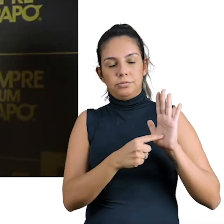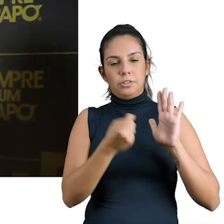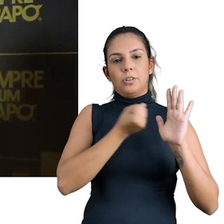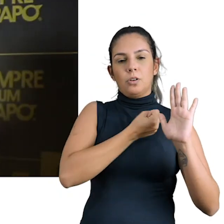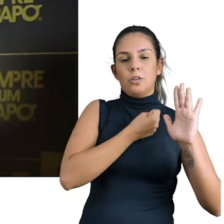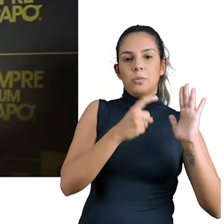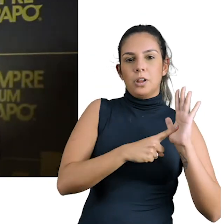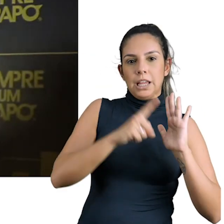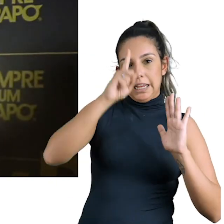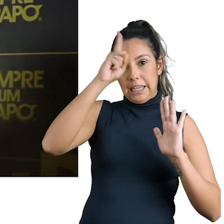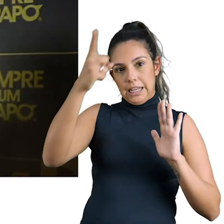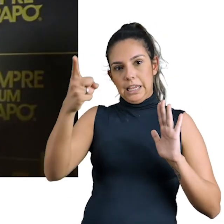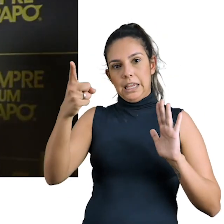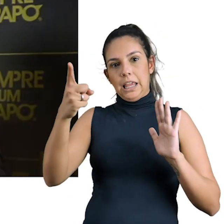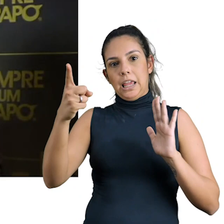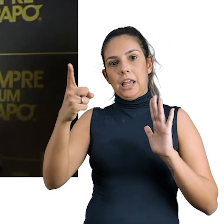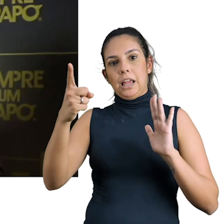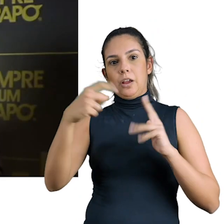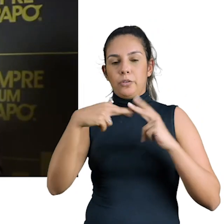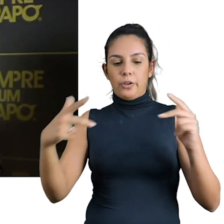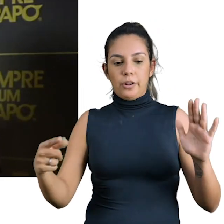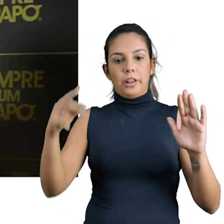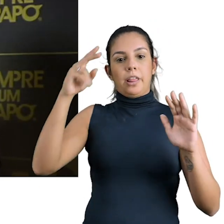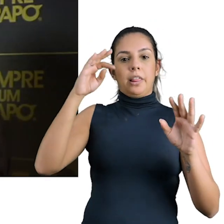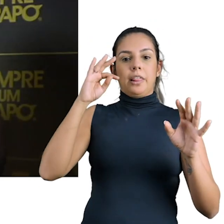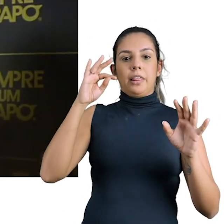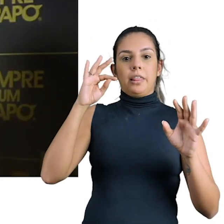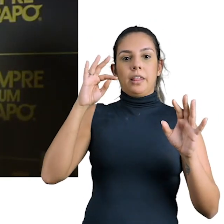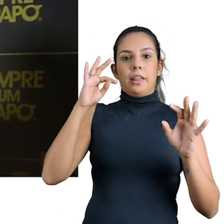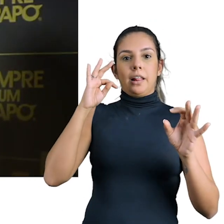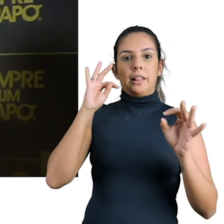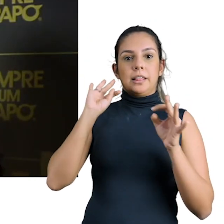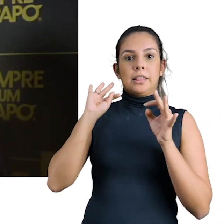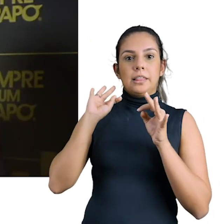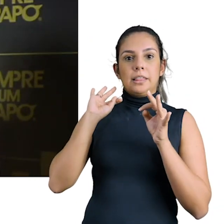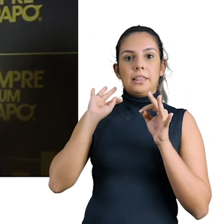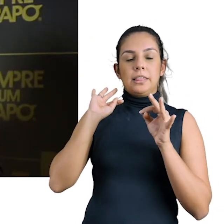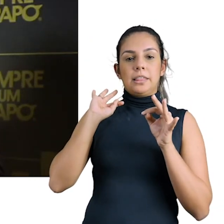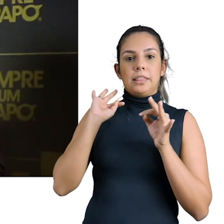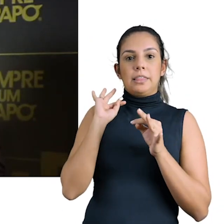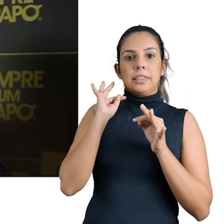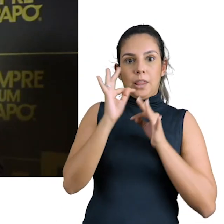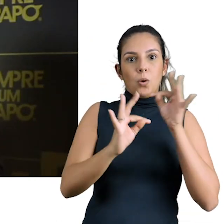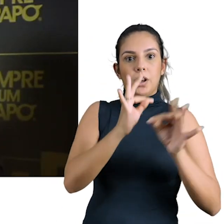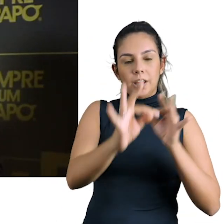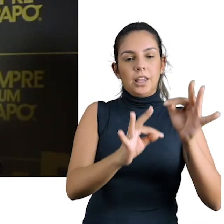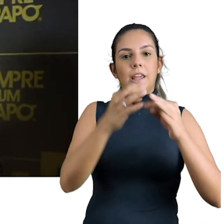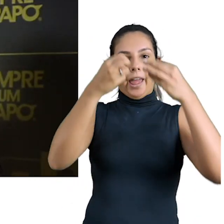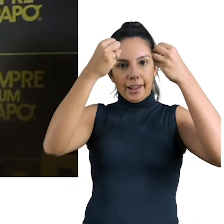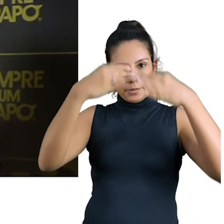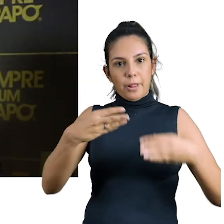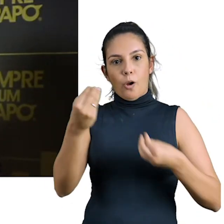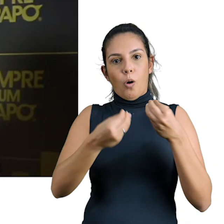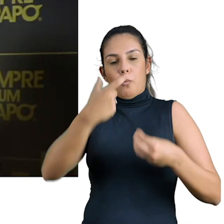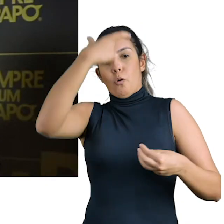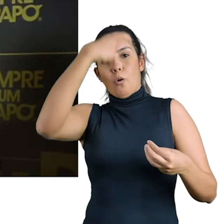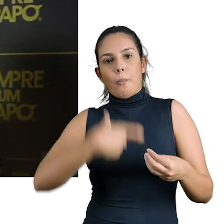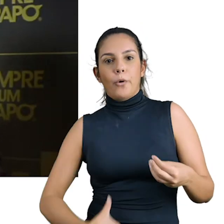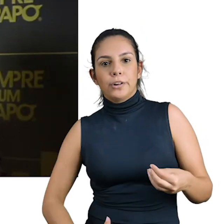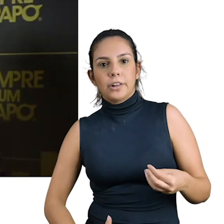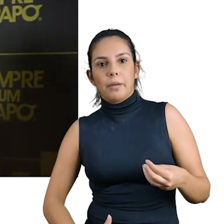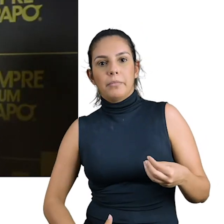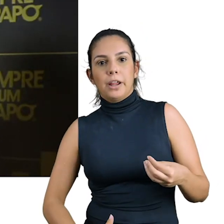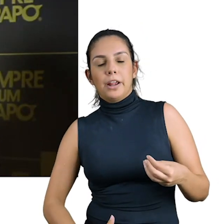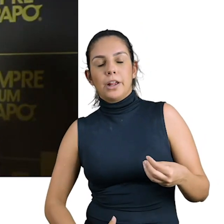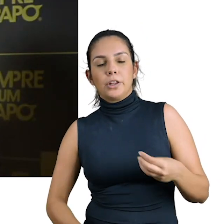da estatística cria uma teoria, e através da teoria quer desenvolver uma forma de conduta da nossa vida,